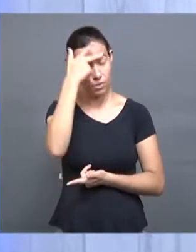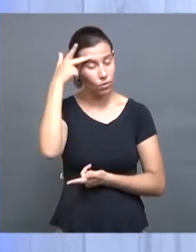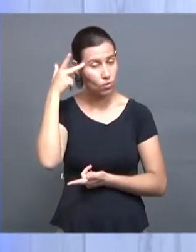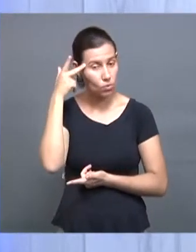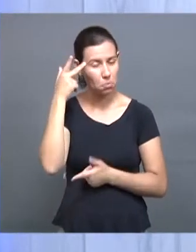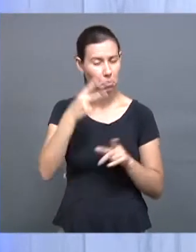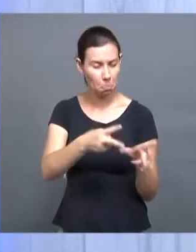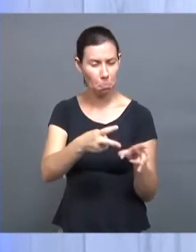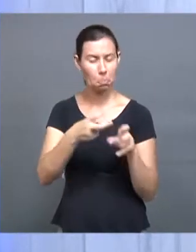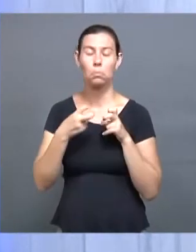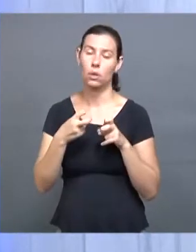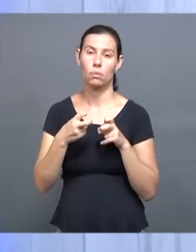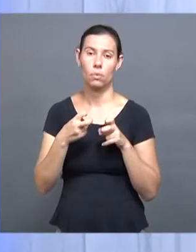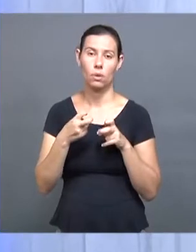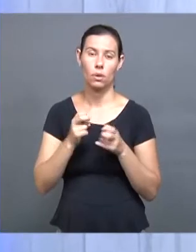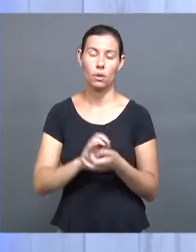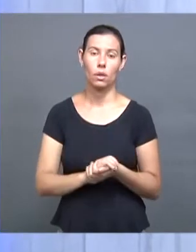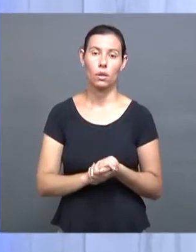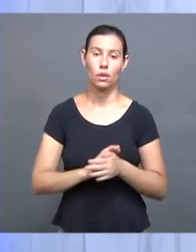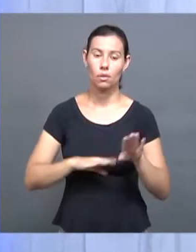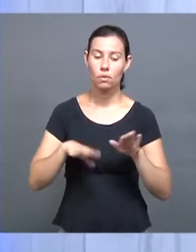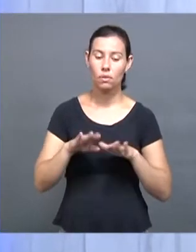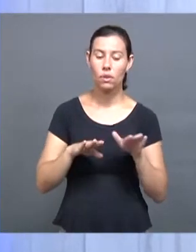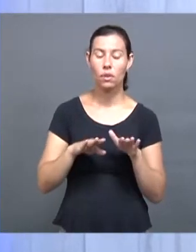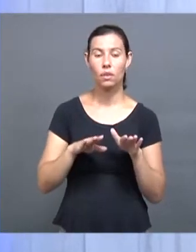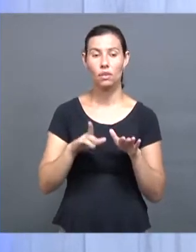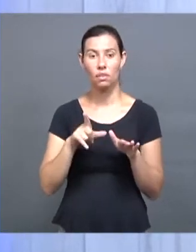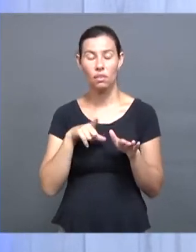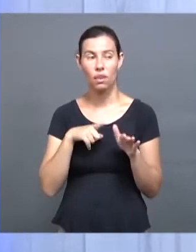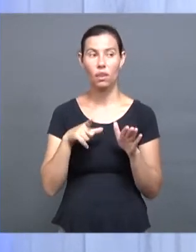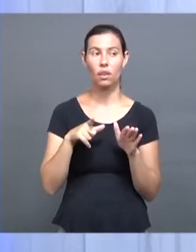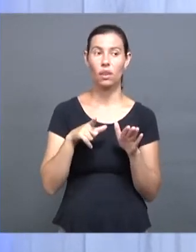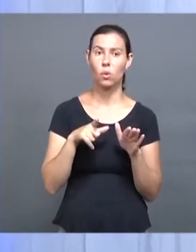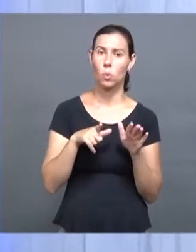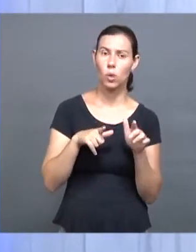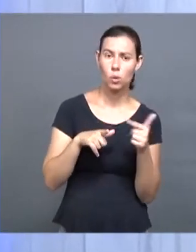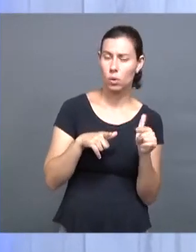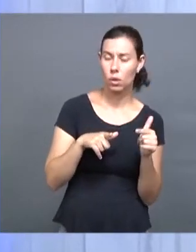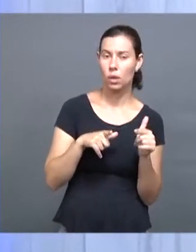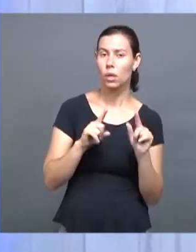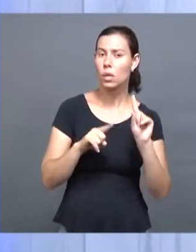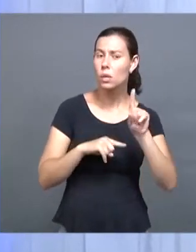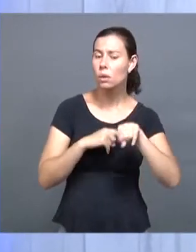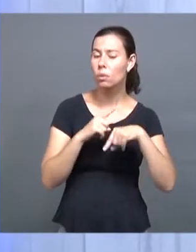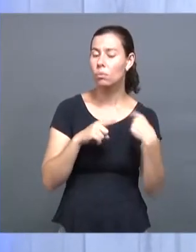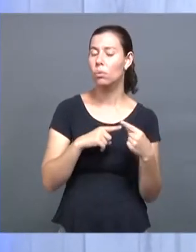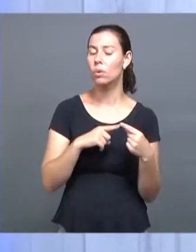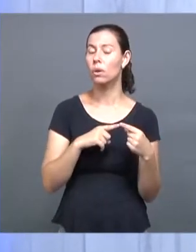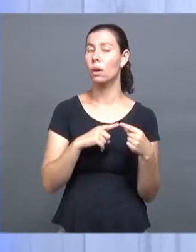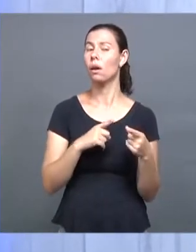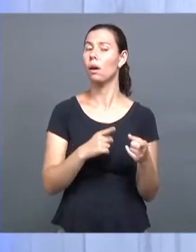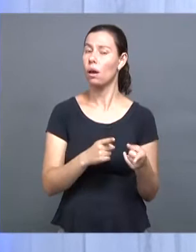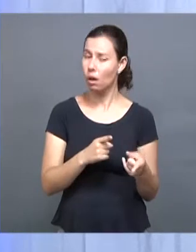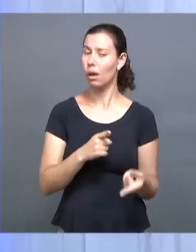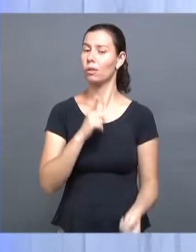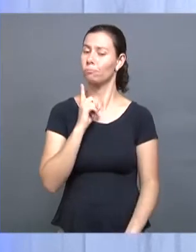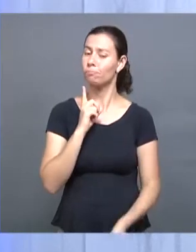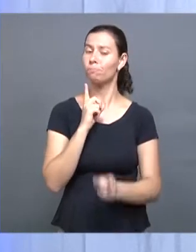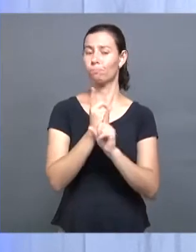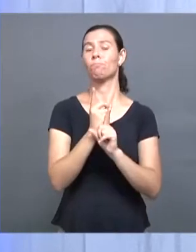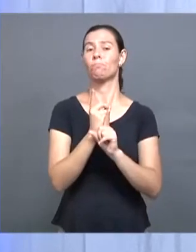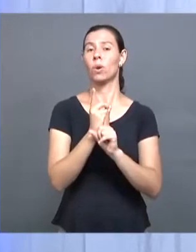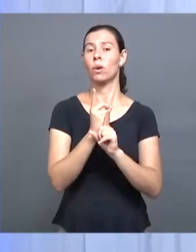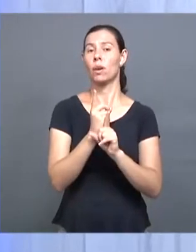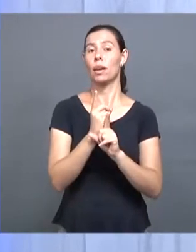notando esses gatilhos que a gente fala, para ele poder, ele mesmo, ter essa percepção e passar para a